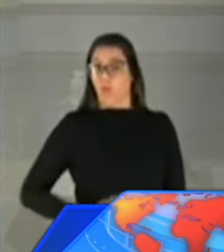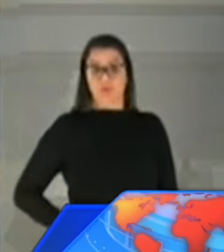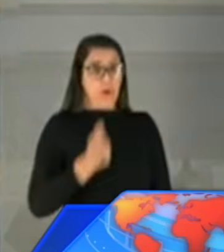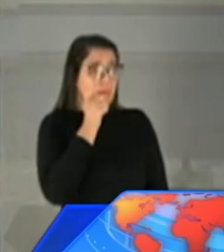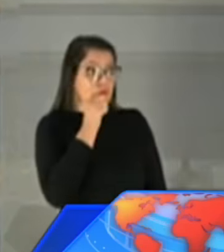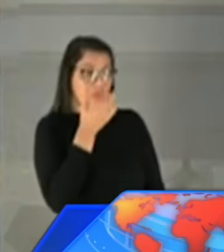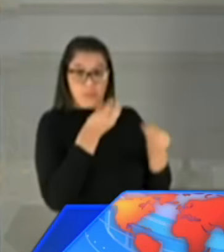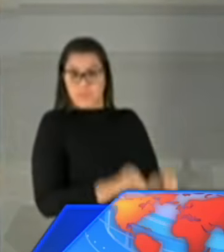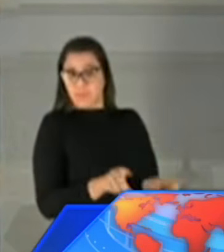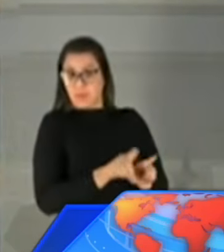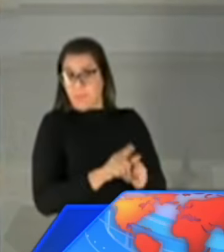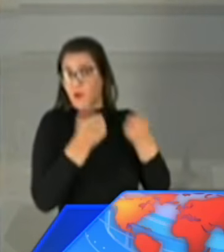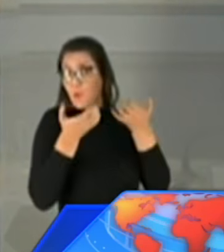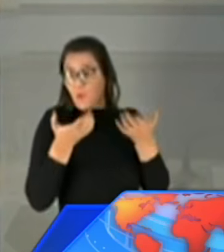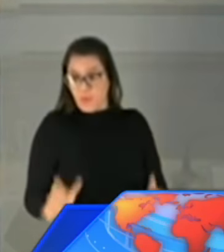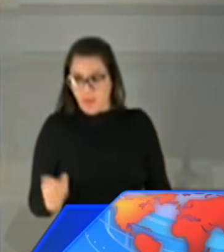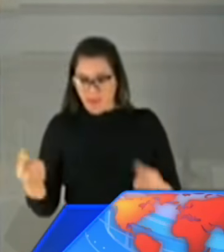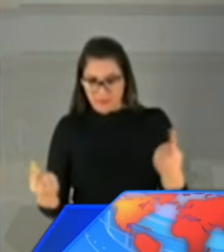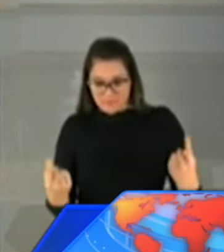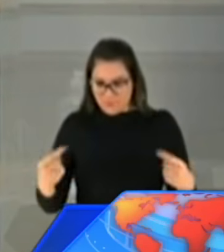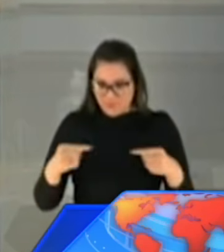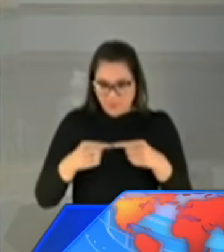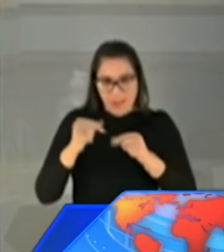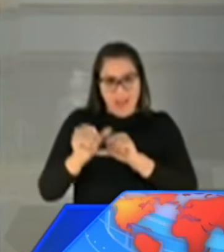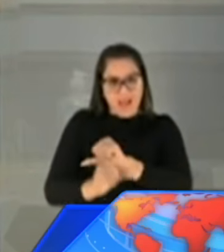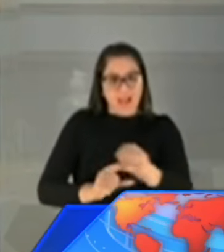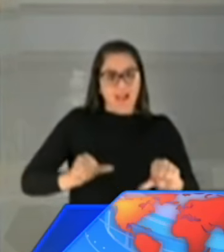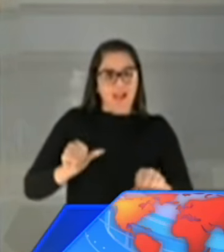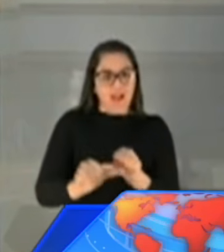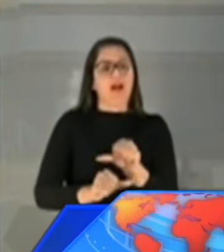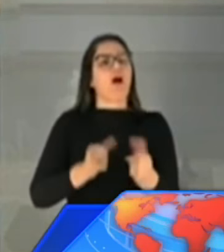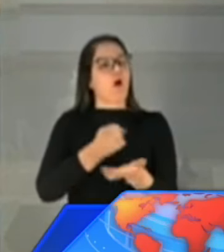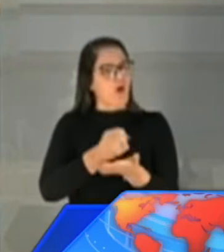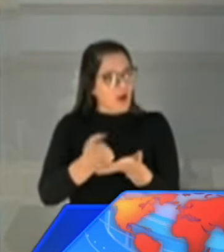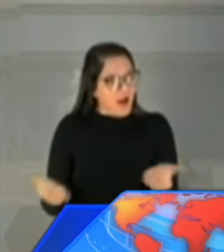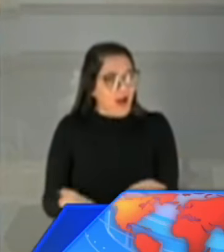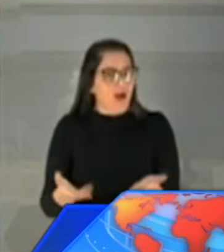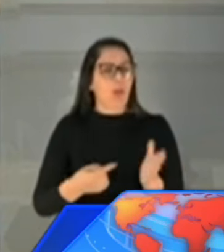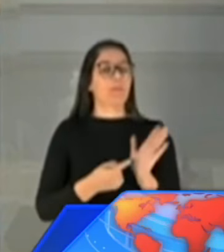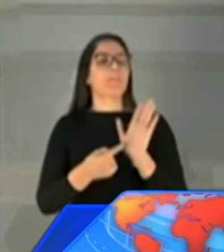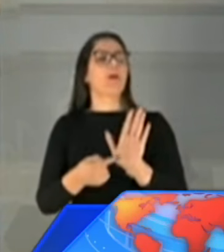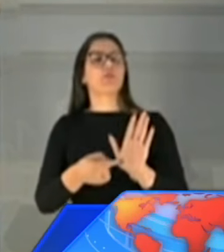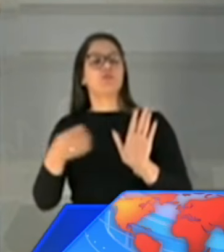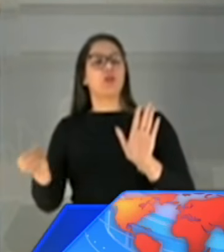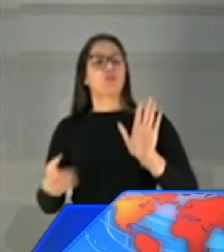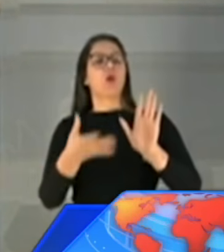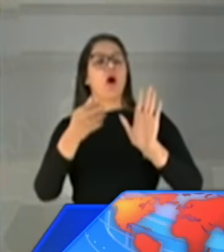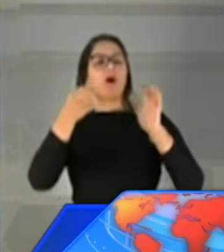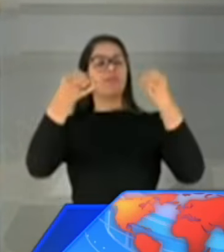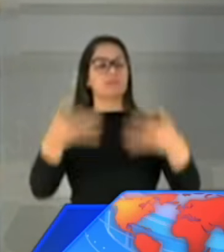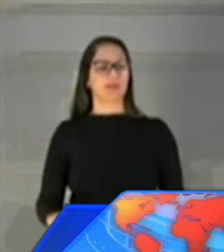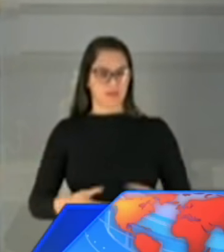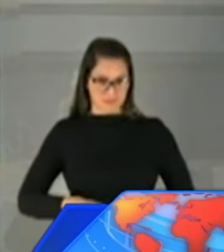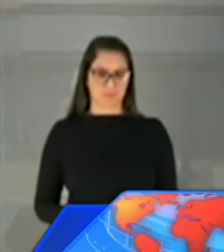em se prejudicar, que eles estejam fazendo as modificações necessárias para poder arranjar uma versão nova, porque foi por